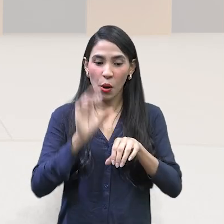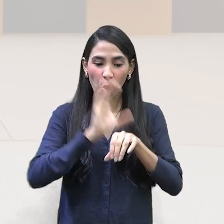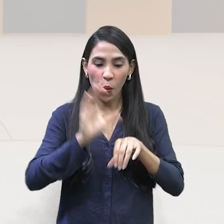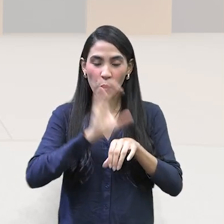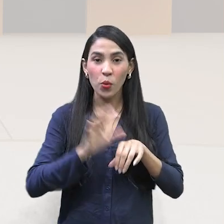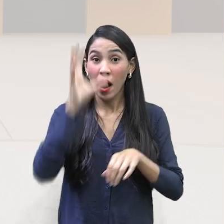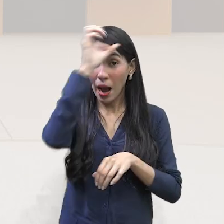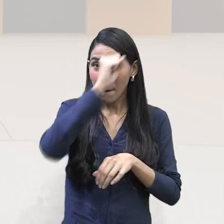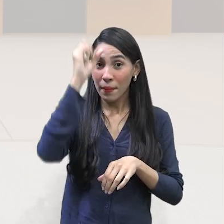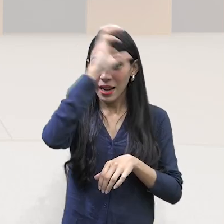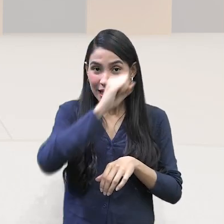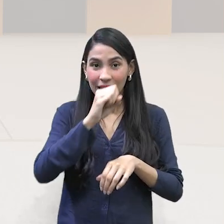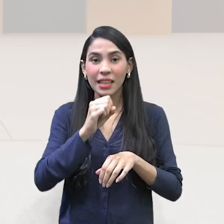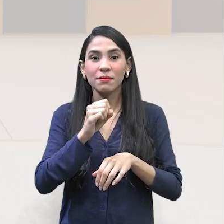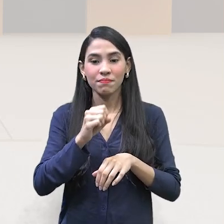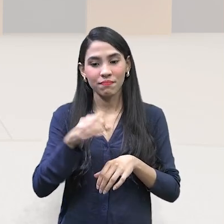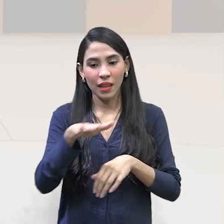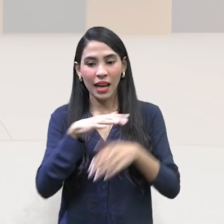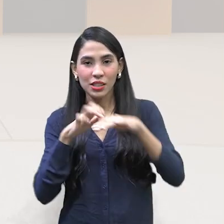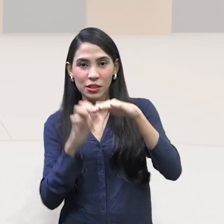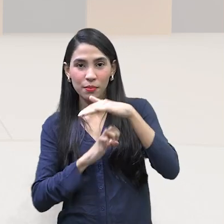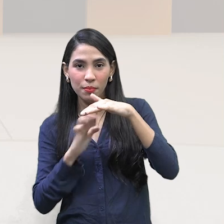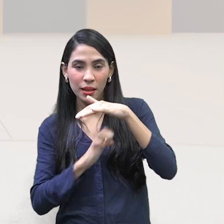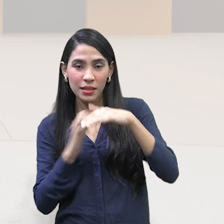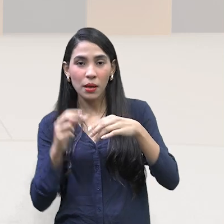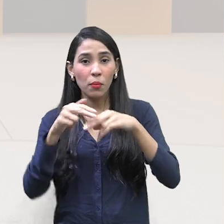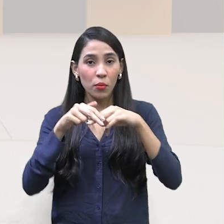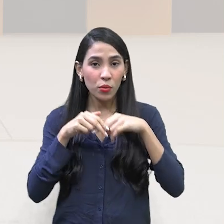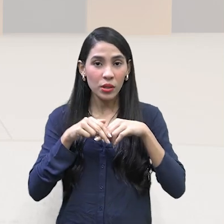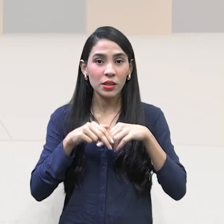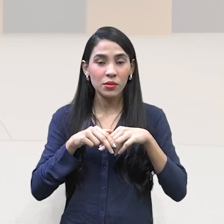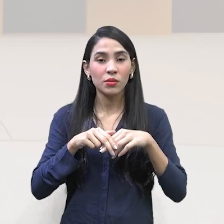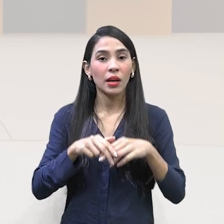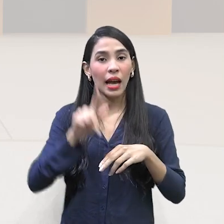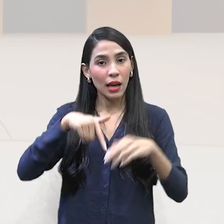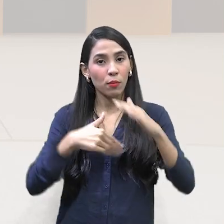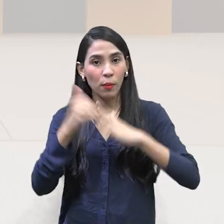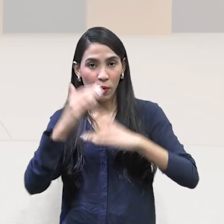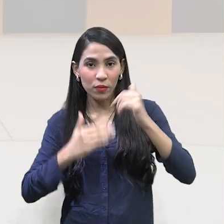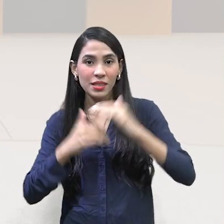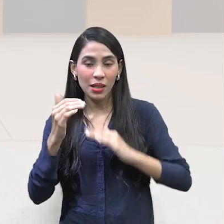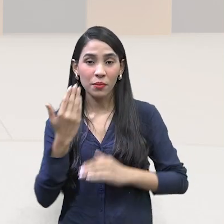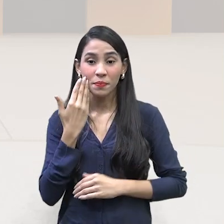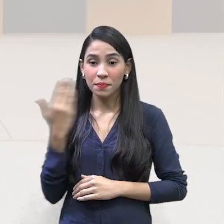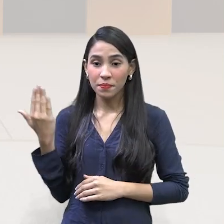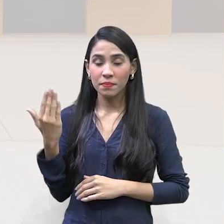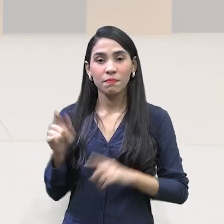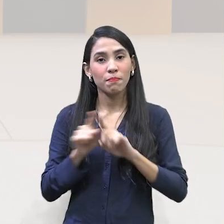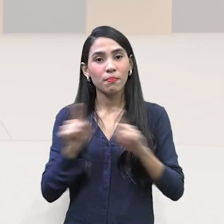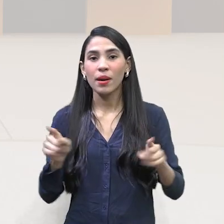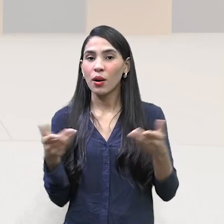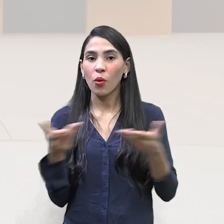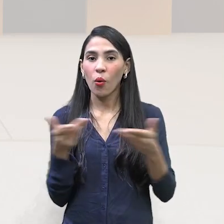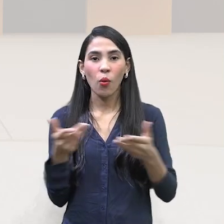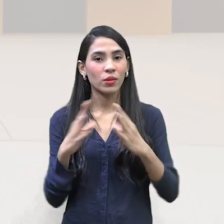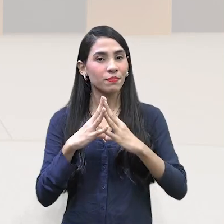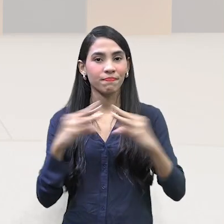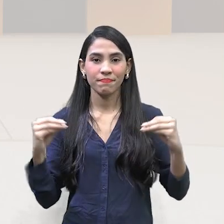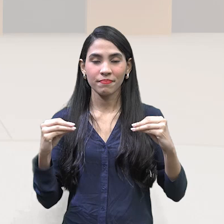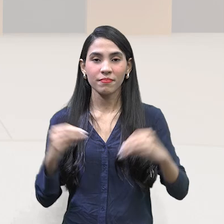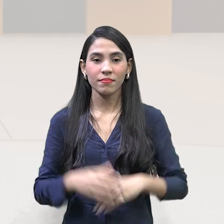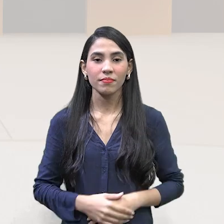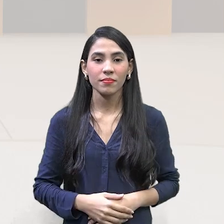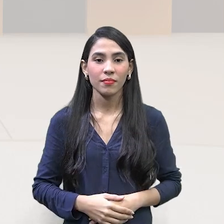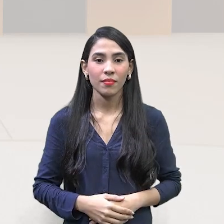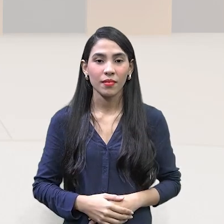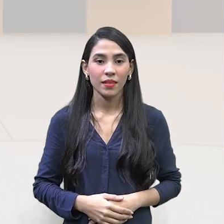aprender e trabalhar nessas repartições, por isso ela era dita como uma ocupação, como uma profissão, mas que infelizmente hoje já não existe mais. Mas